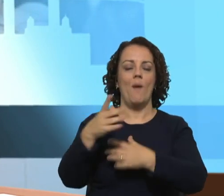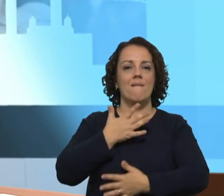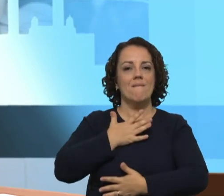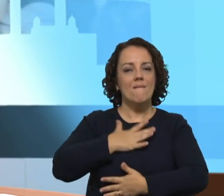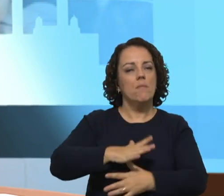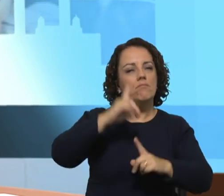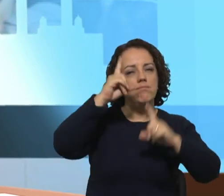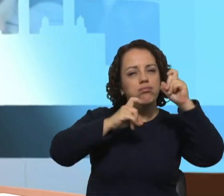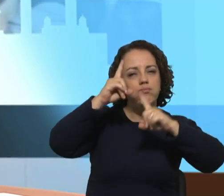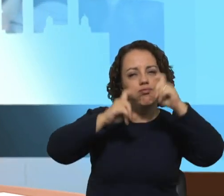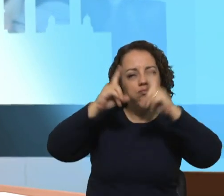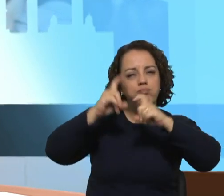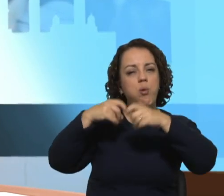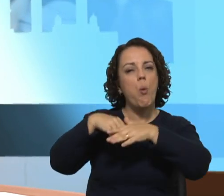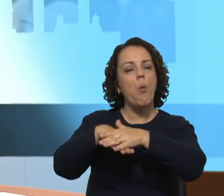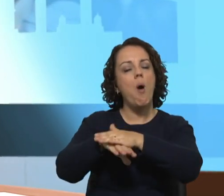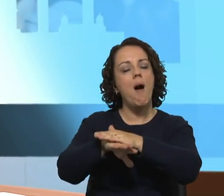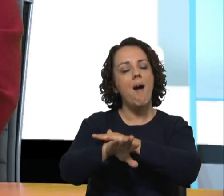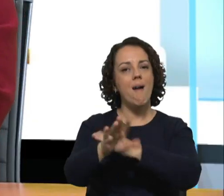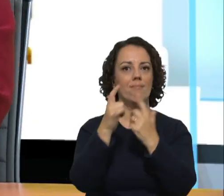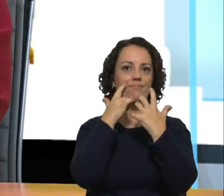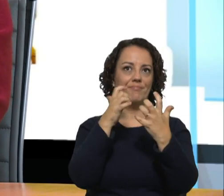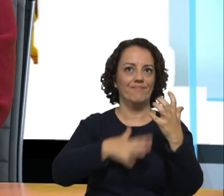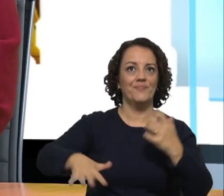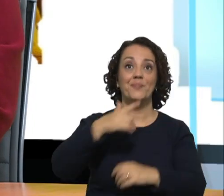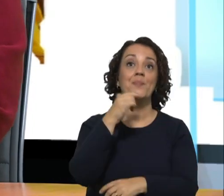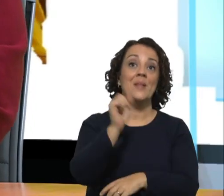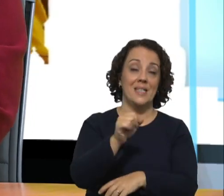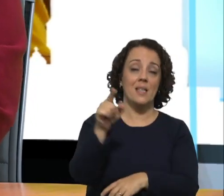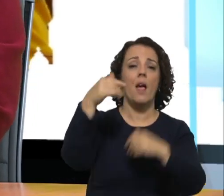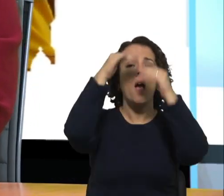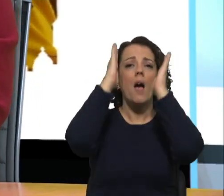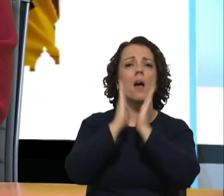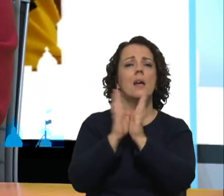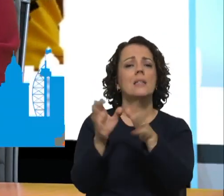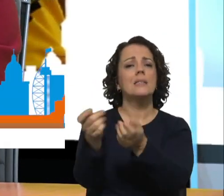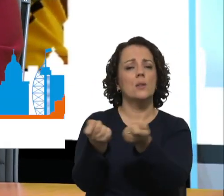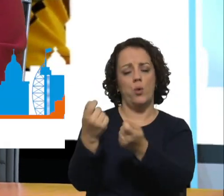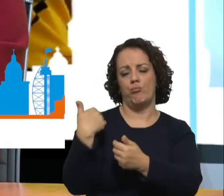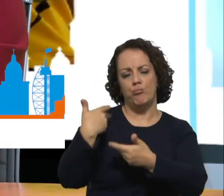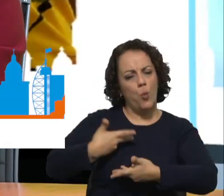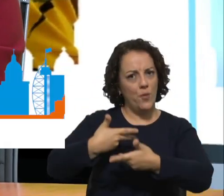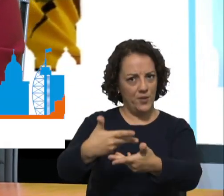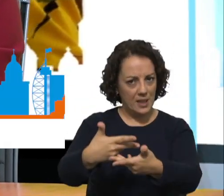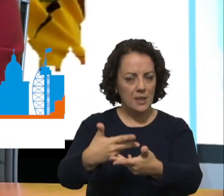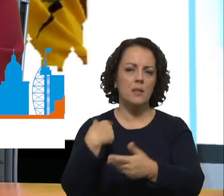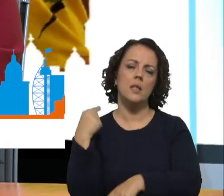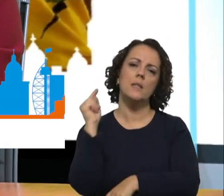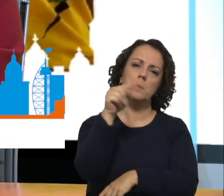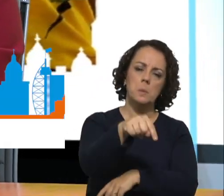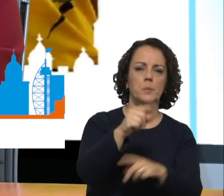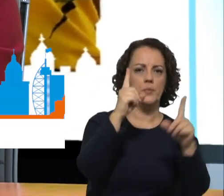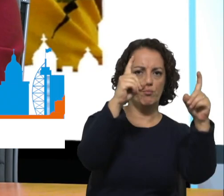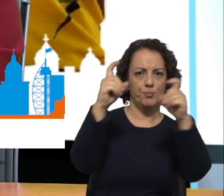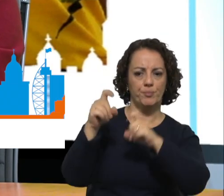da máquina fotográfica aquele ambiente. Sim, eu fui desafiado pelo Santuário e fui convidado para poder ir fotografar